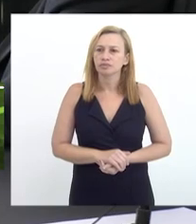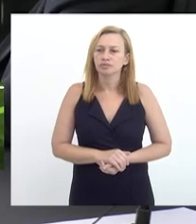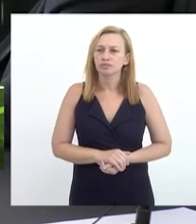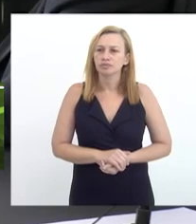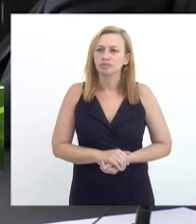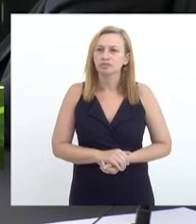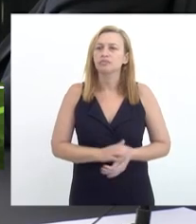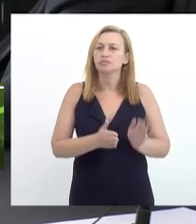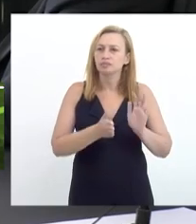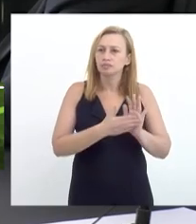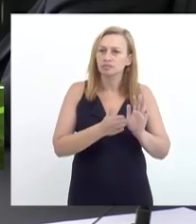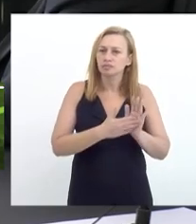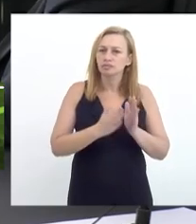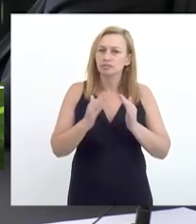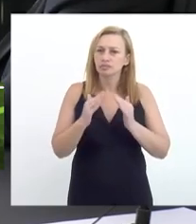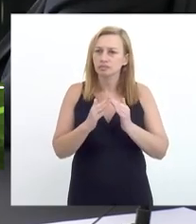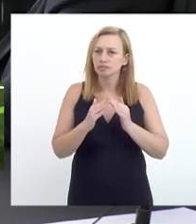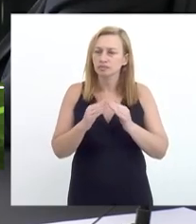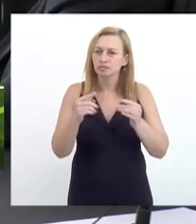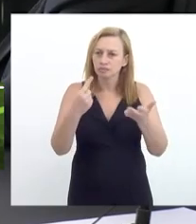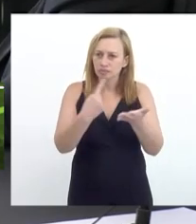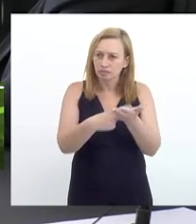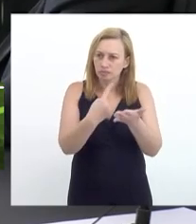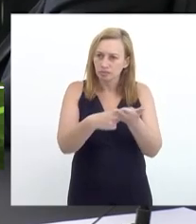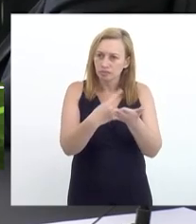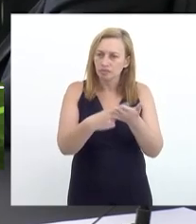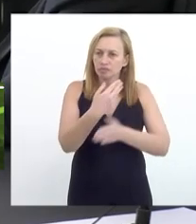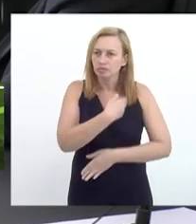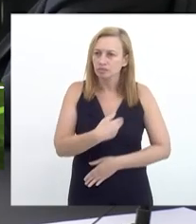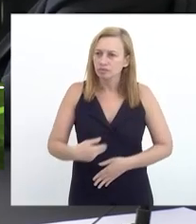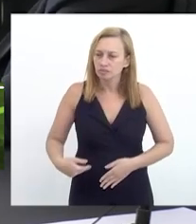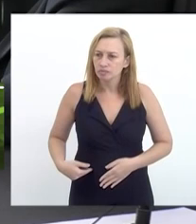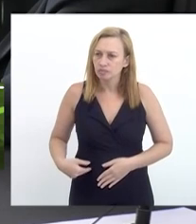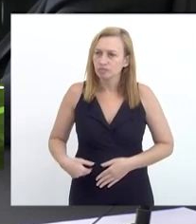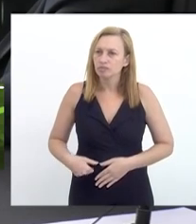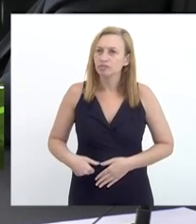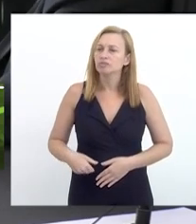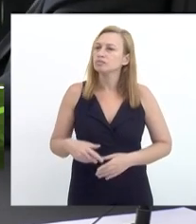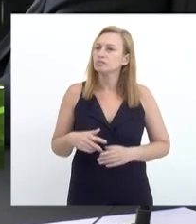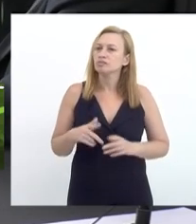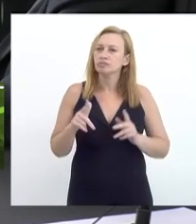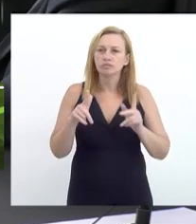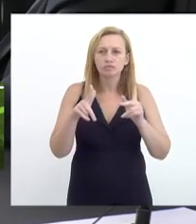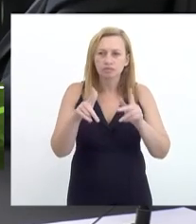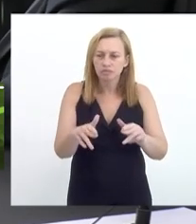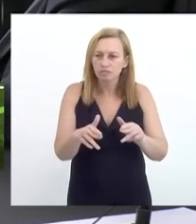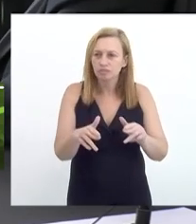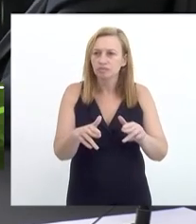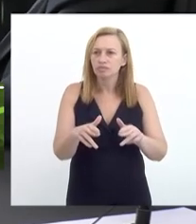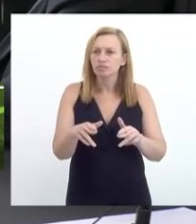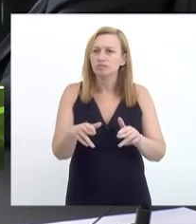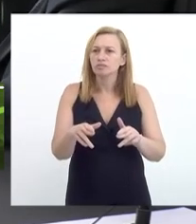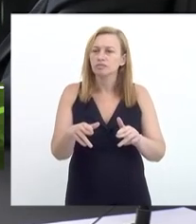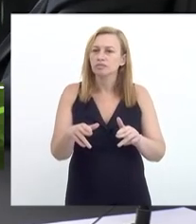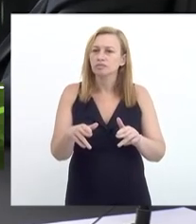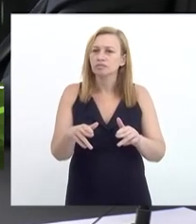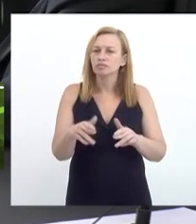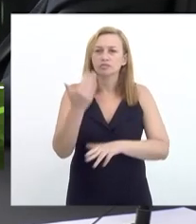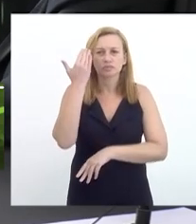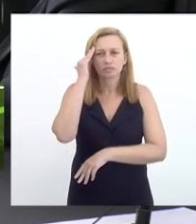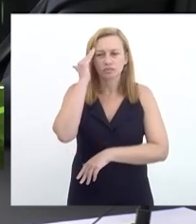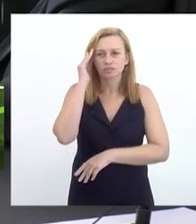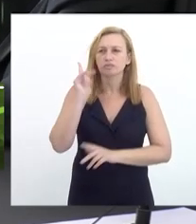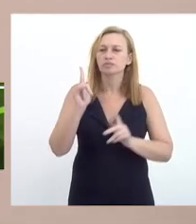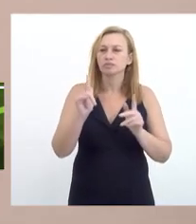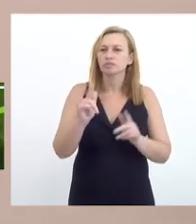Propôs Nesta casa Um amplo acordo E o governo Da mesma forma Tinha Uníssono O mesmo entendimento